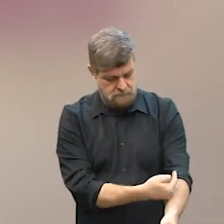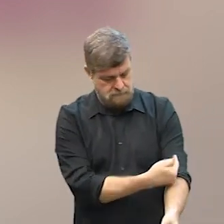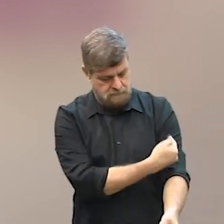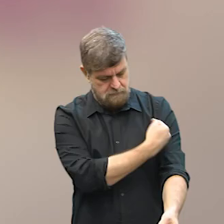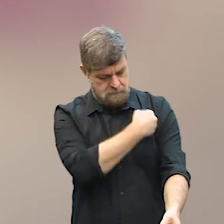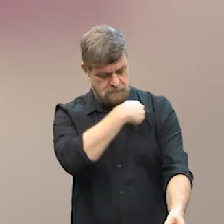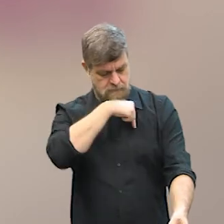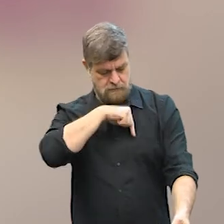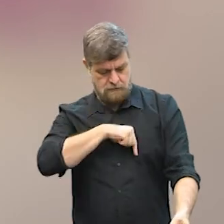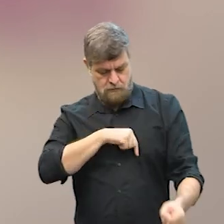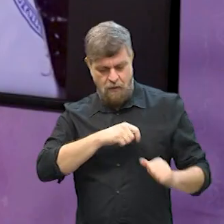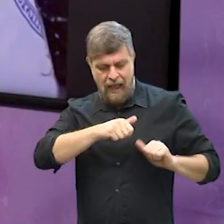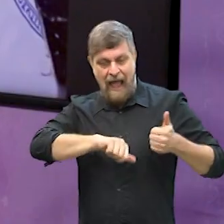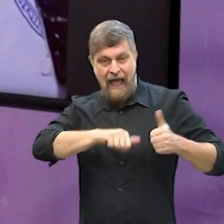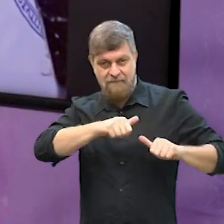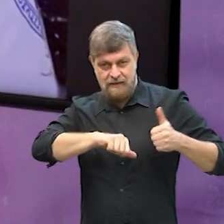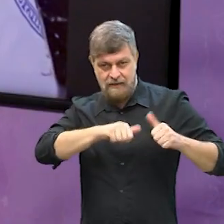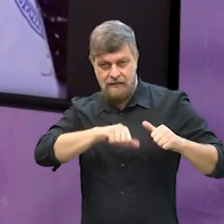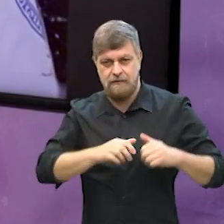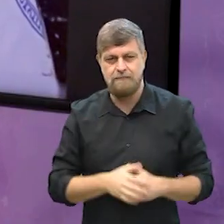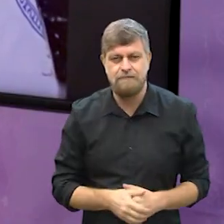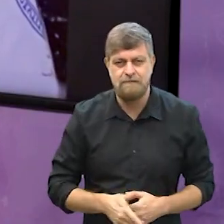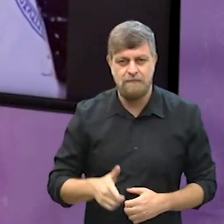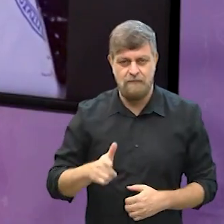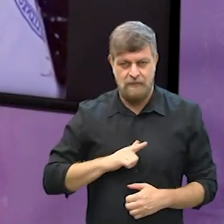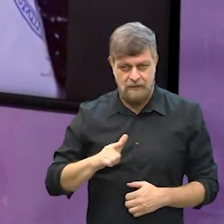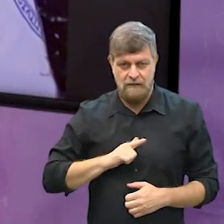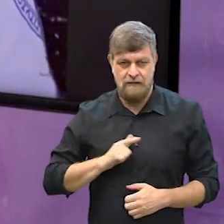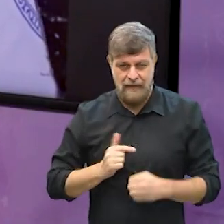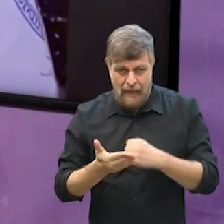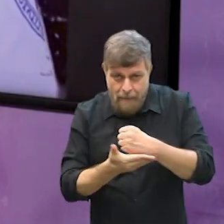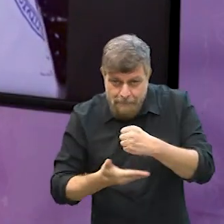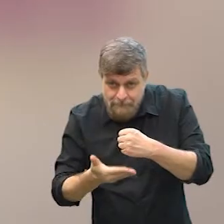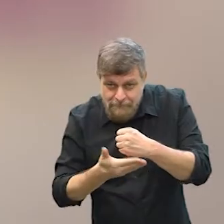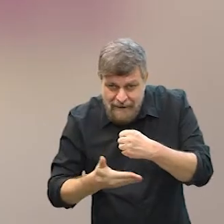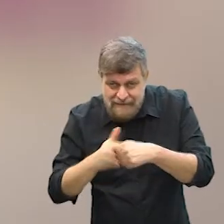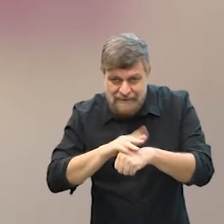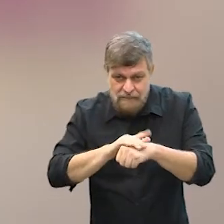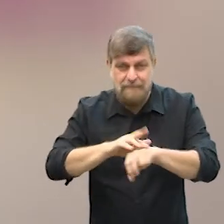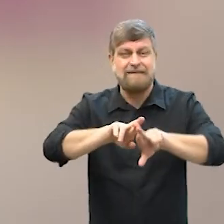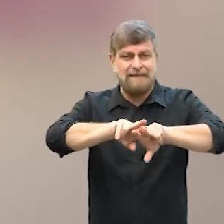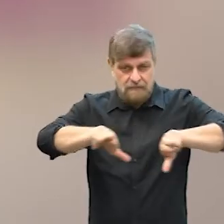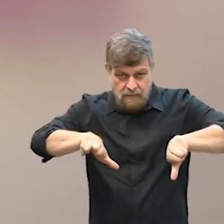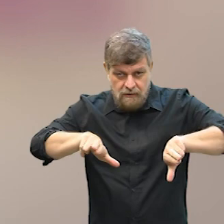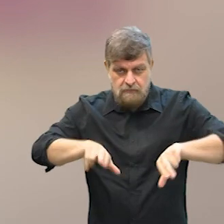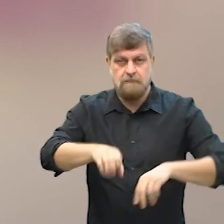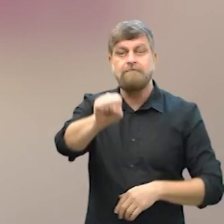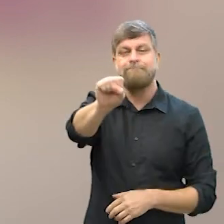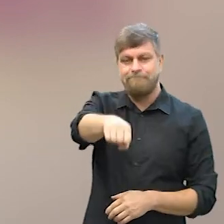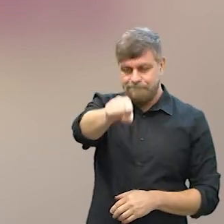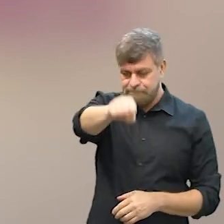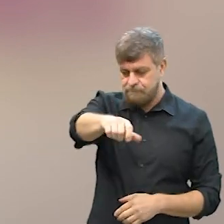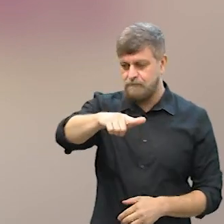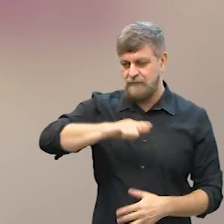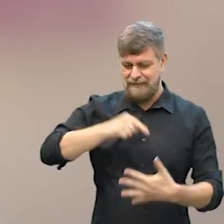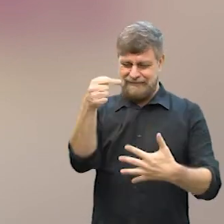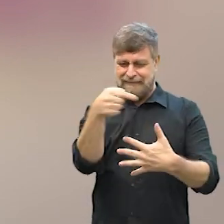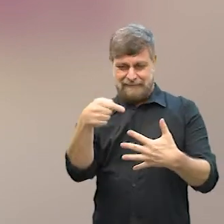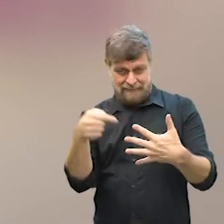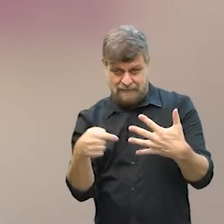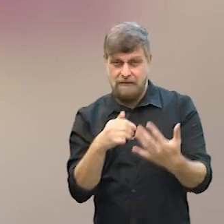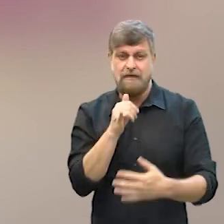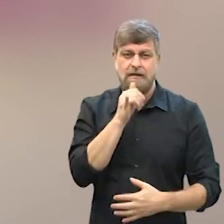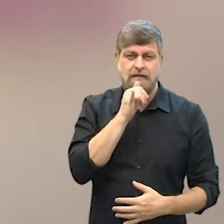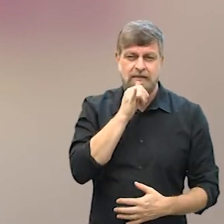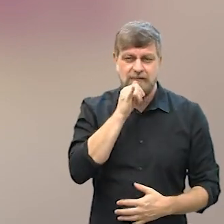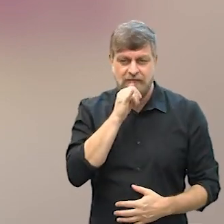o grau de hipertensão pulmonar. E como o senhor disse, várias podem ser as causas, né? É verdade, várias podem ser as causas. Você pode ter